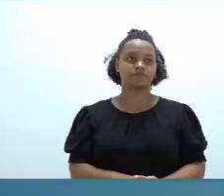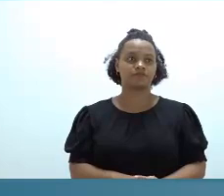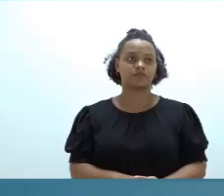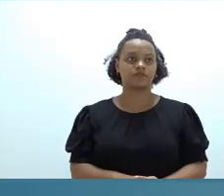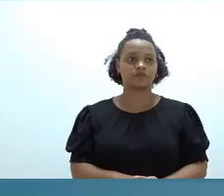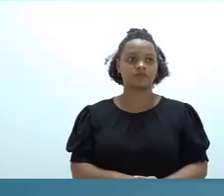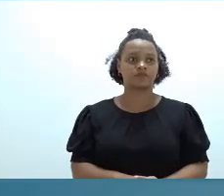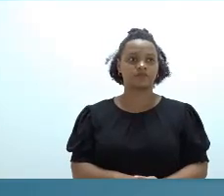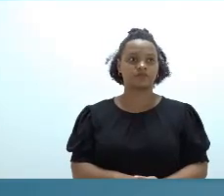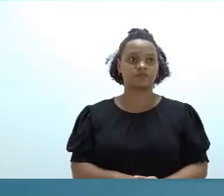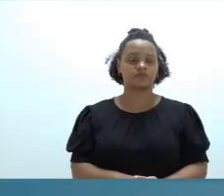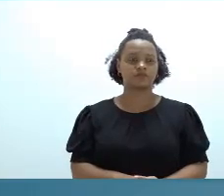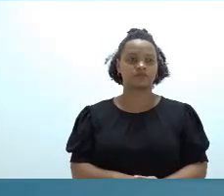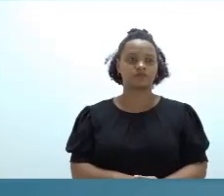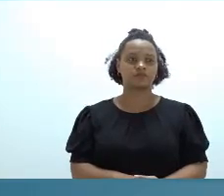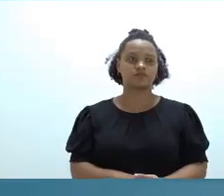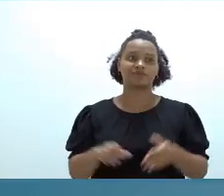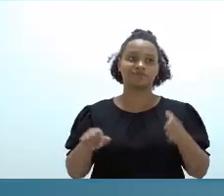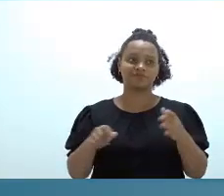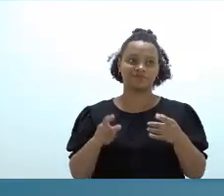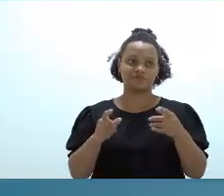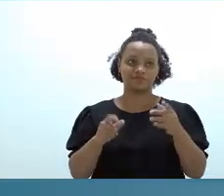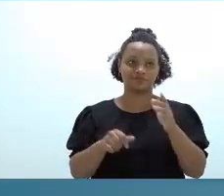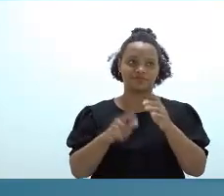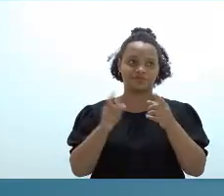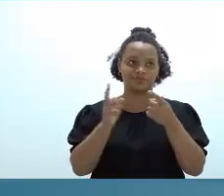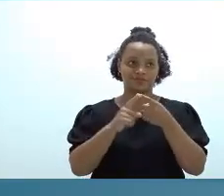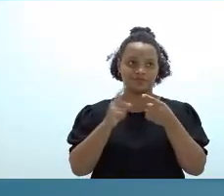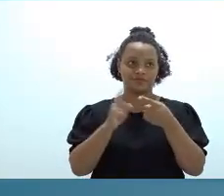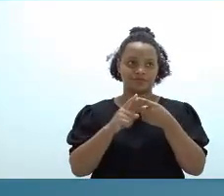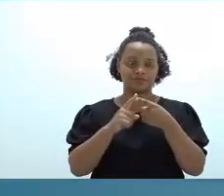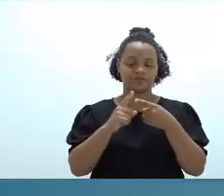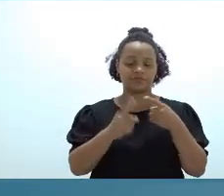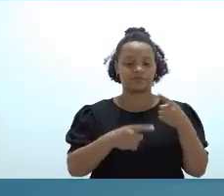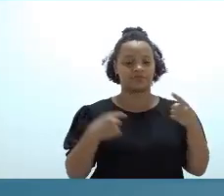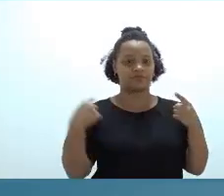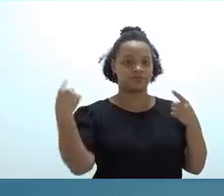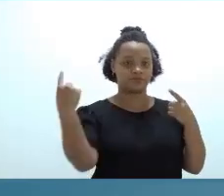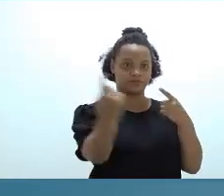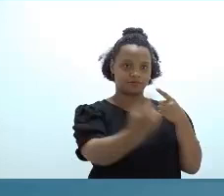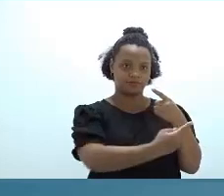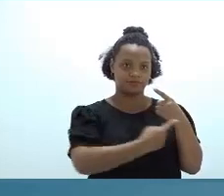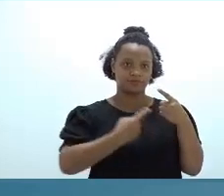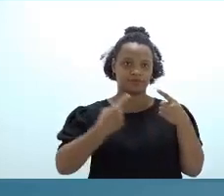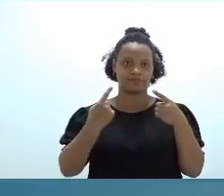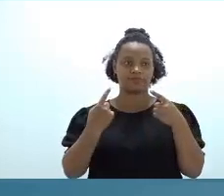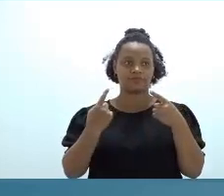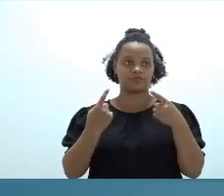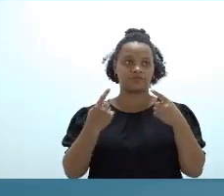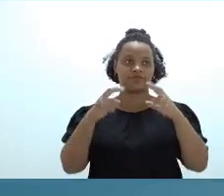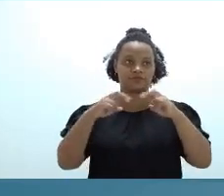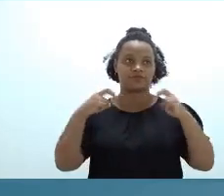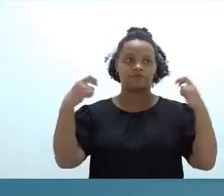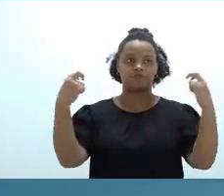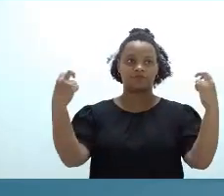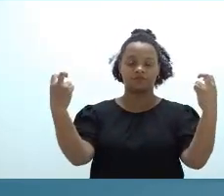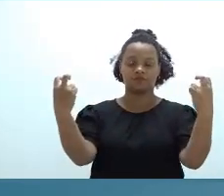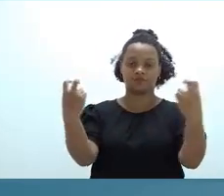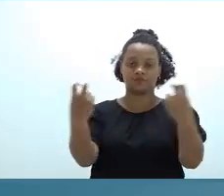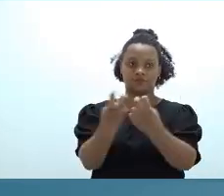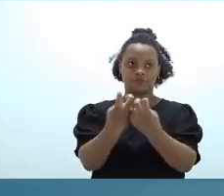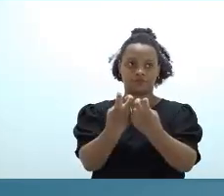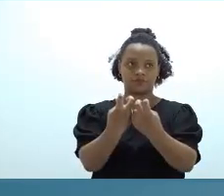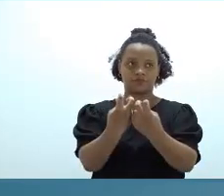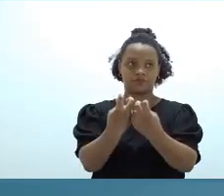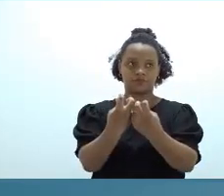excelentíssimo senhor presidente, demais membros dessa corte, muito digníssima representante do